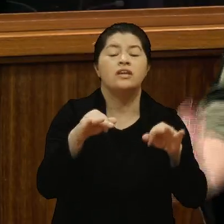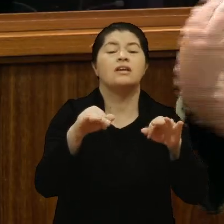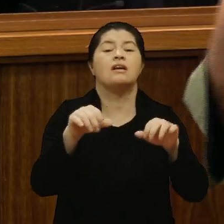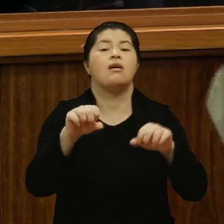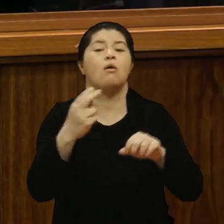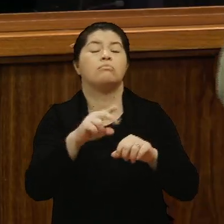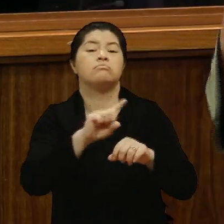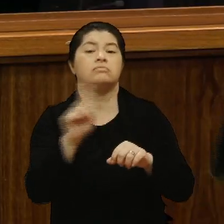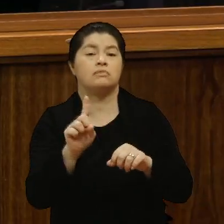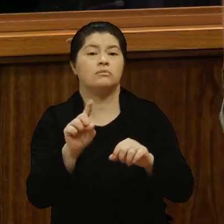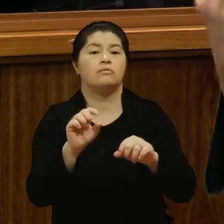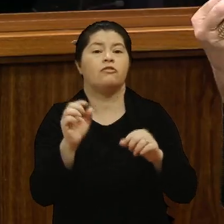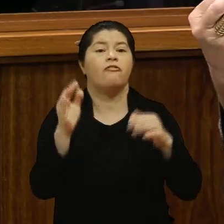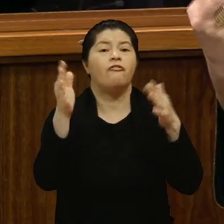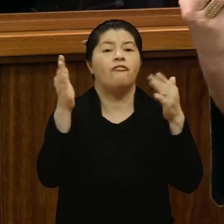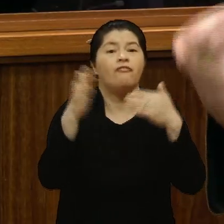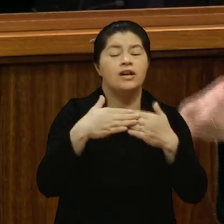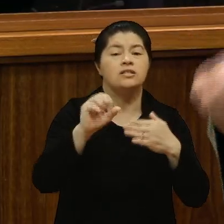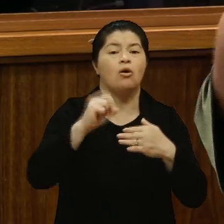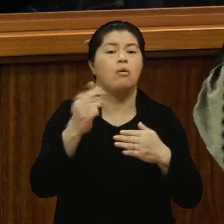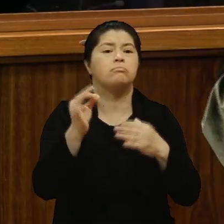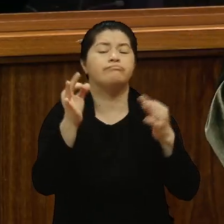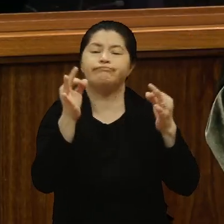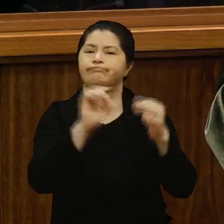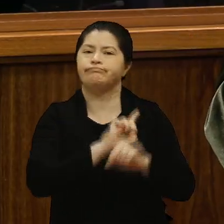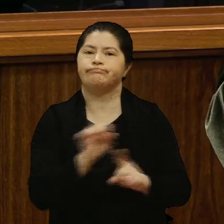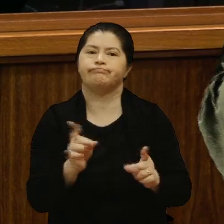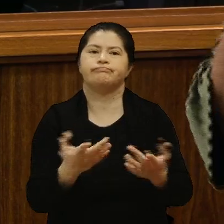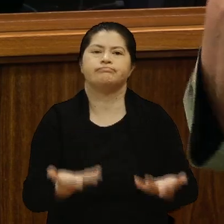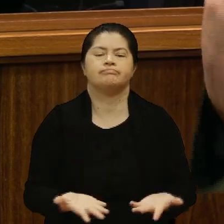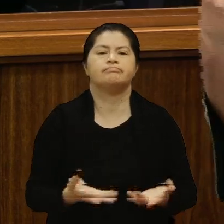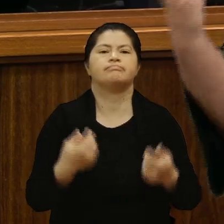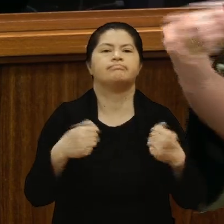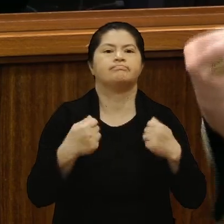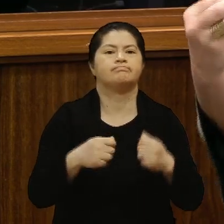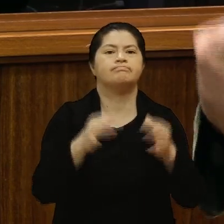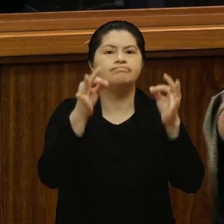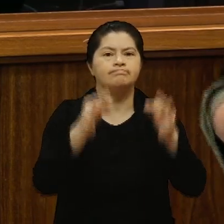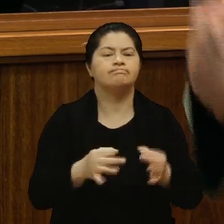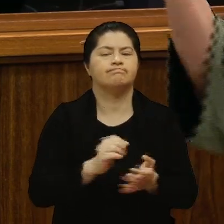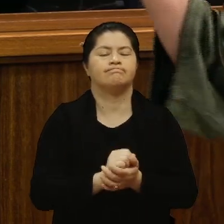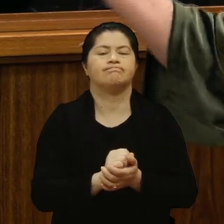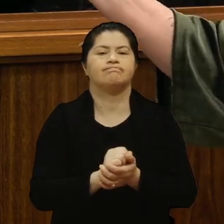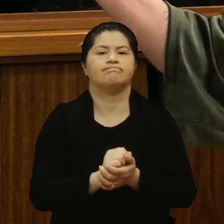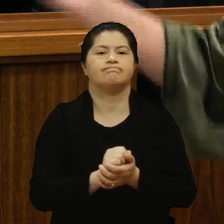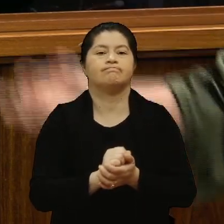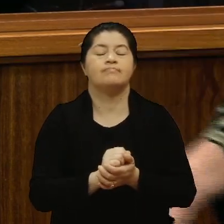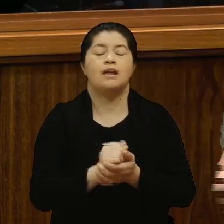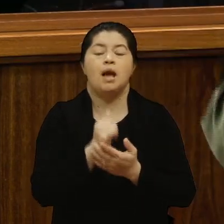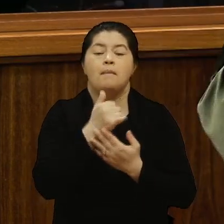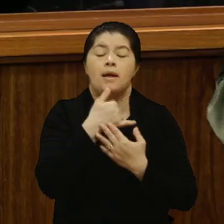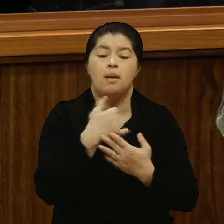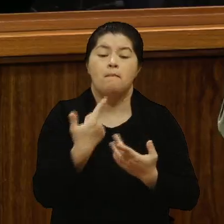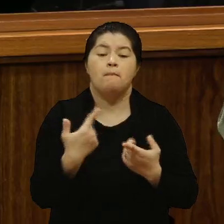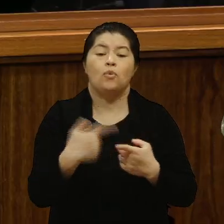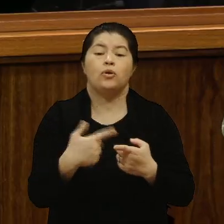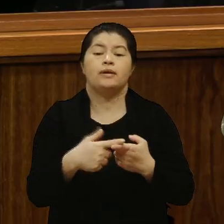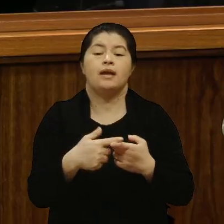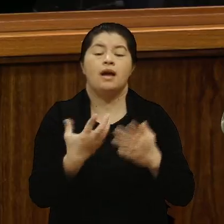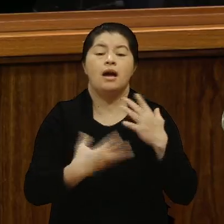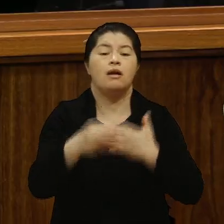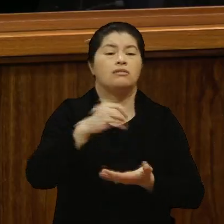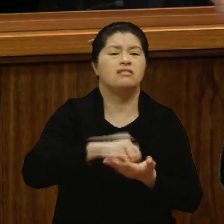UBS? Então, com certeza, eu acredito que, lamentavelmente, há pouco, a Codeca